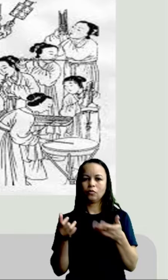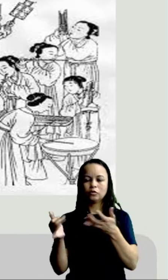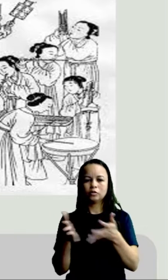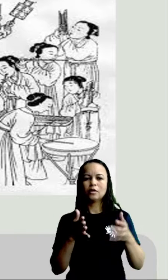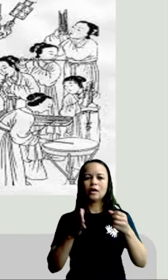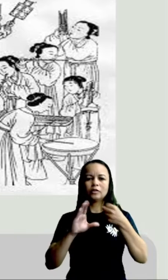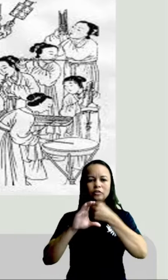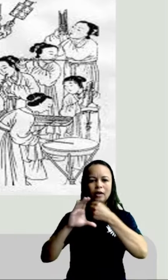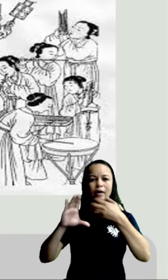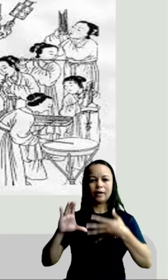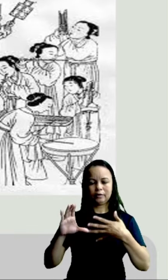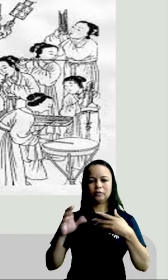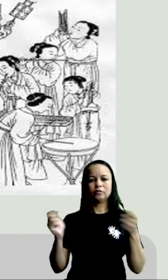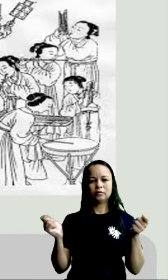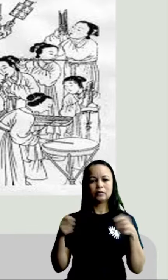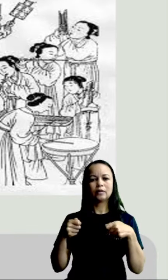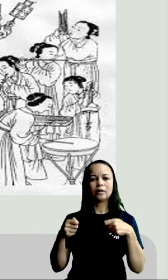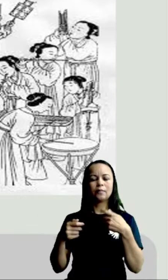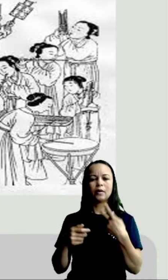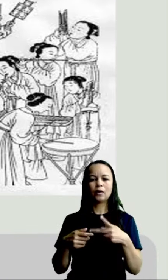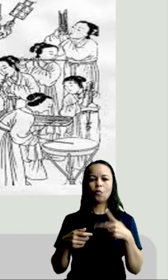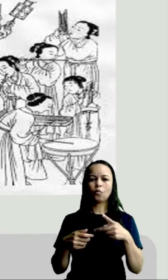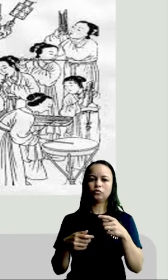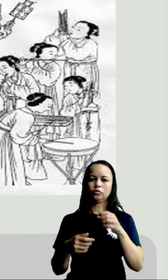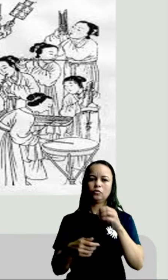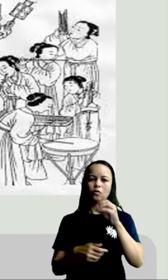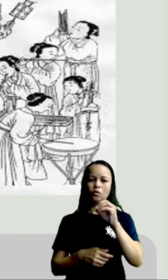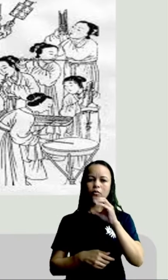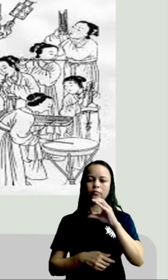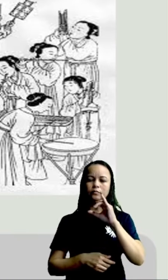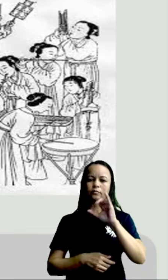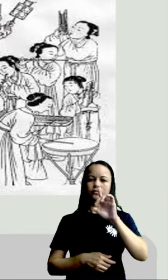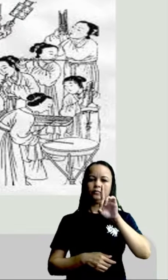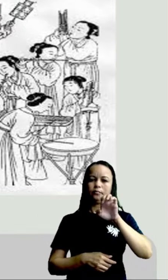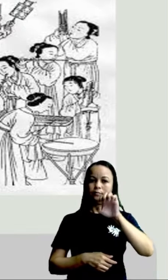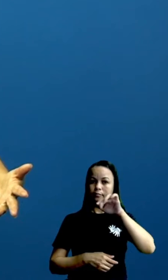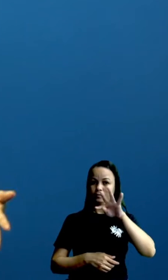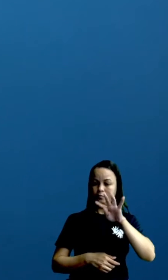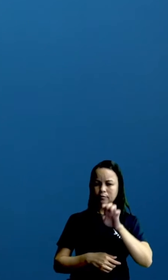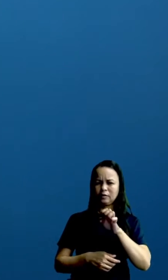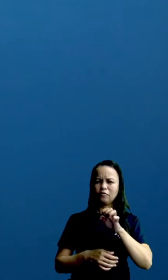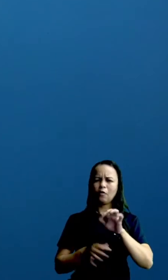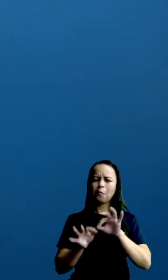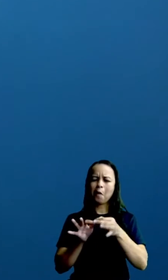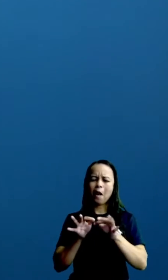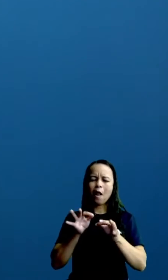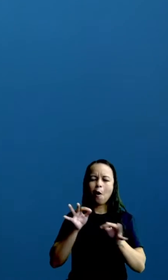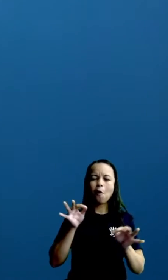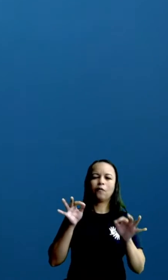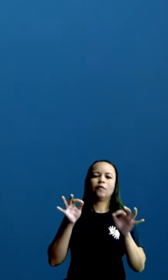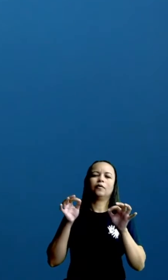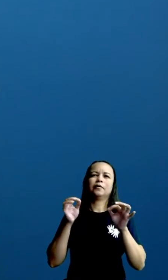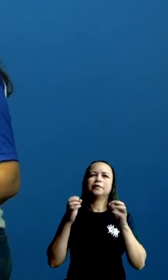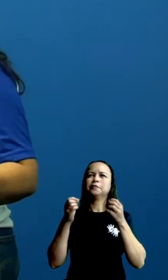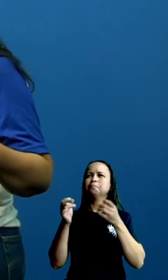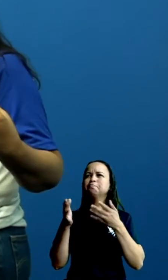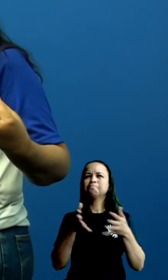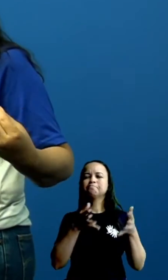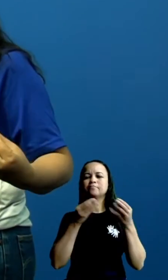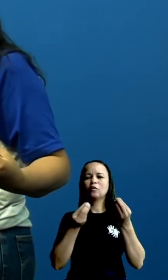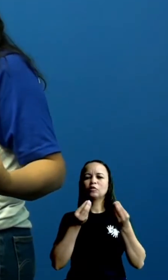que possui hoje no acidente tá então foi uma longa caminhada para chegar